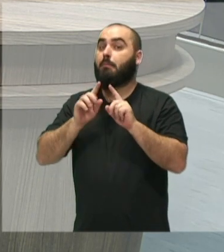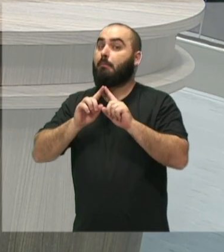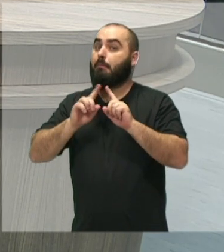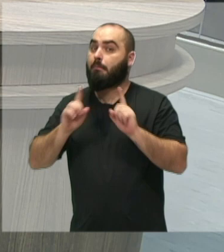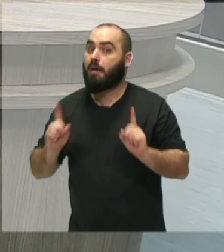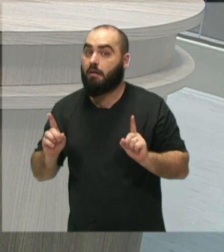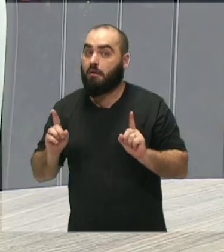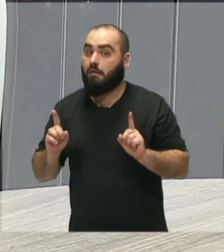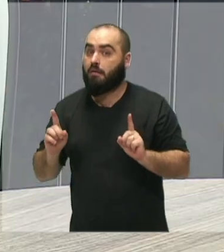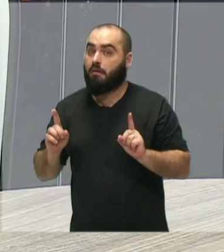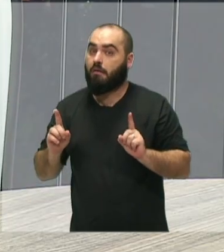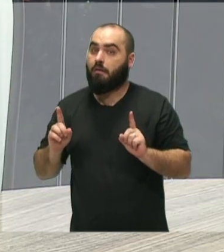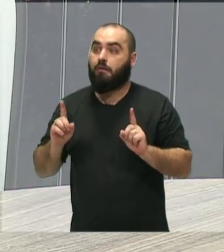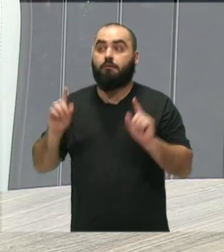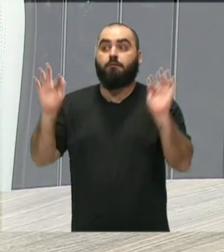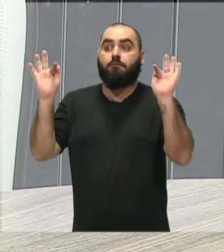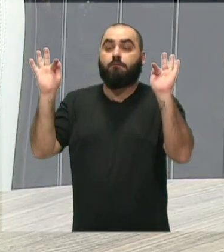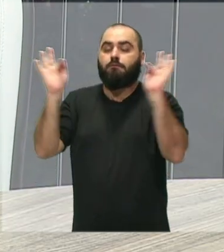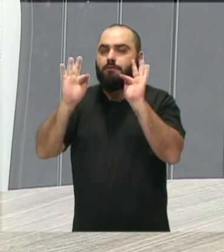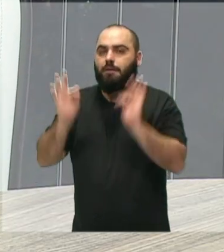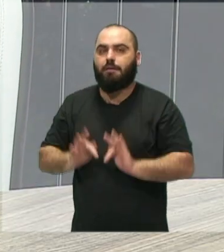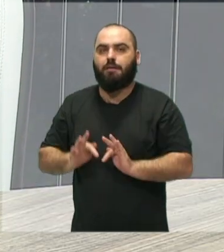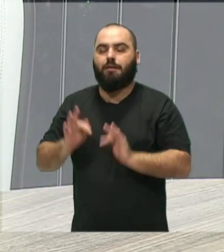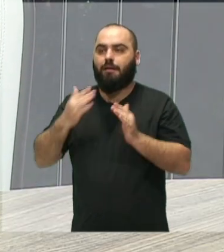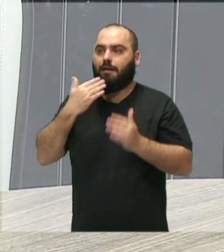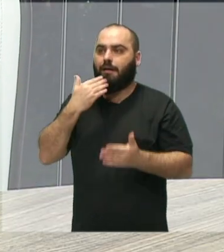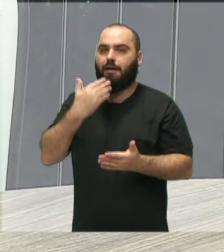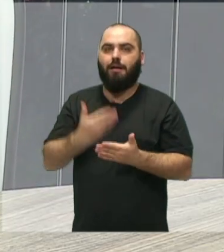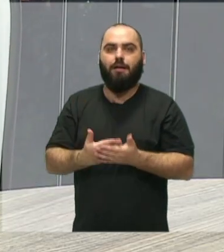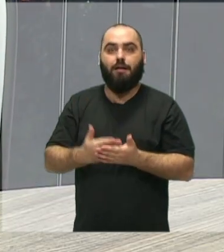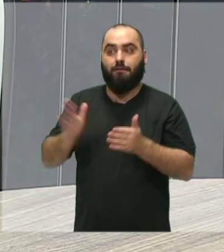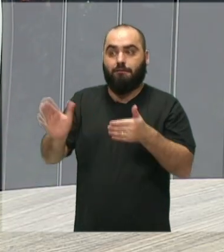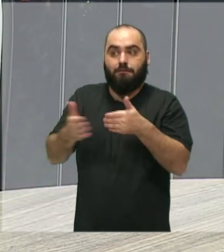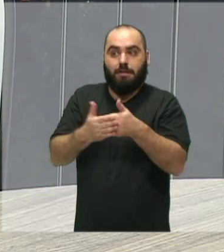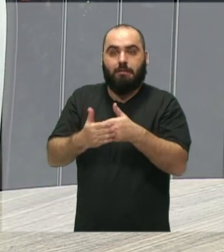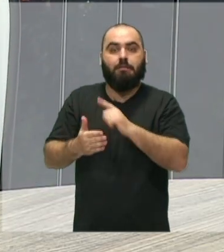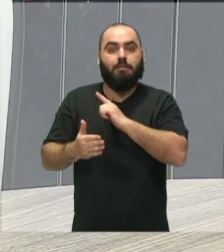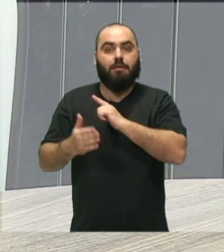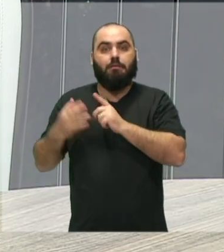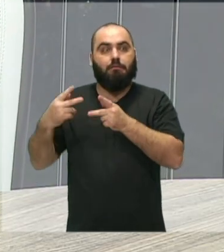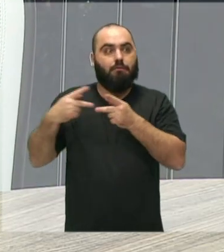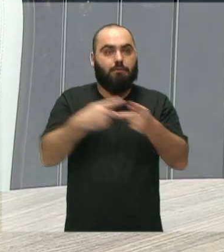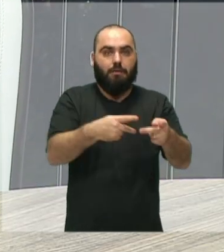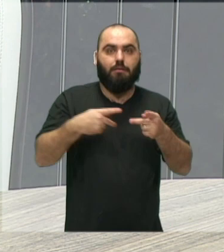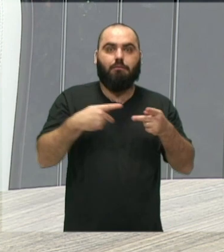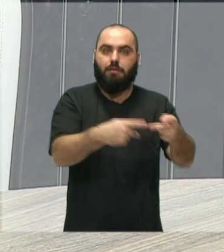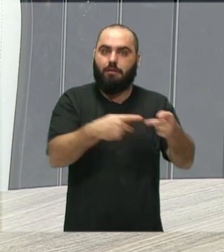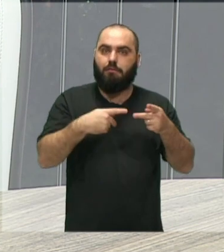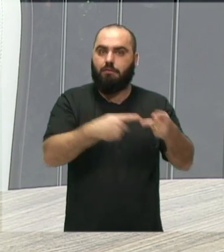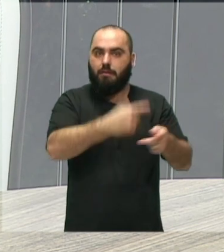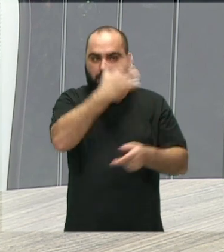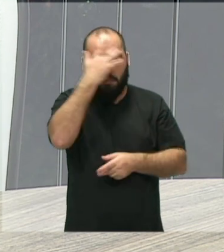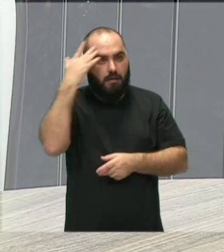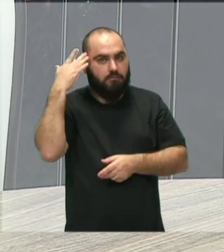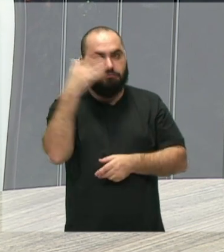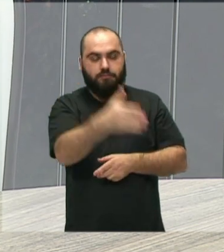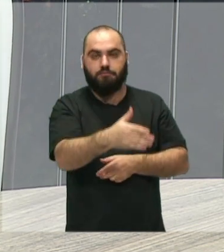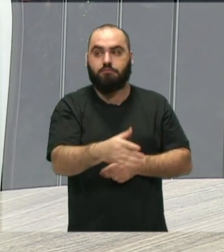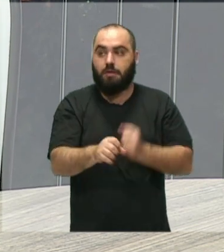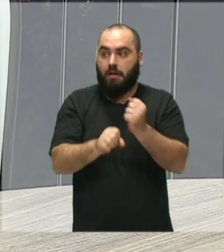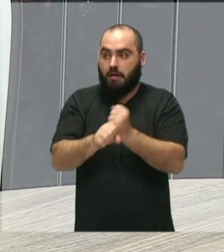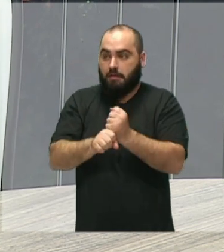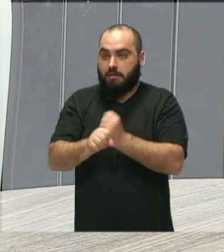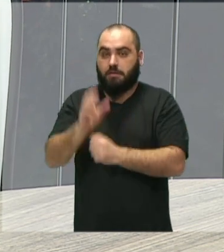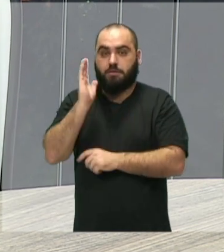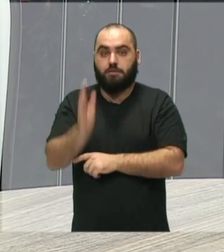gente ficou bem feliz, assim, surpresa, é que mesmo ele fechado, a gente está tendo visitas, sabe? Então, esse ano a gente já recebeu